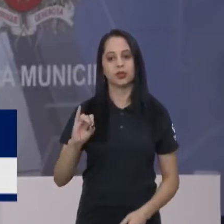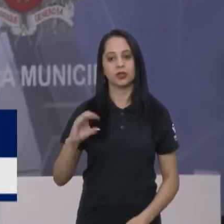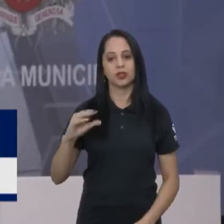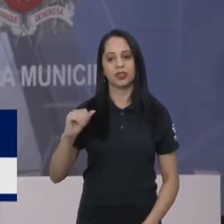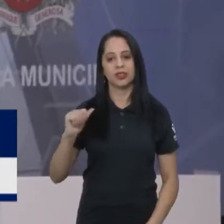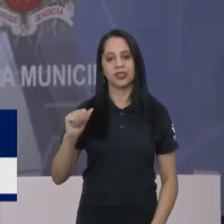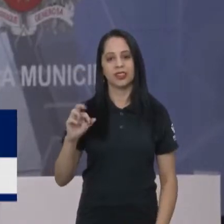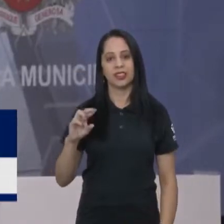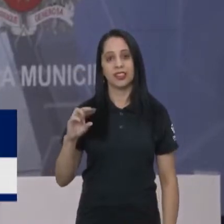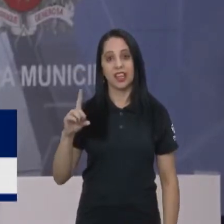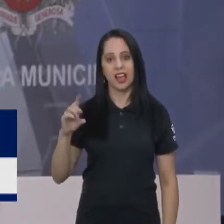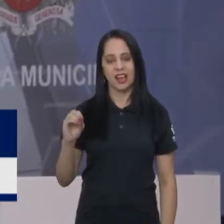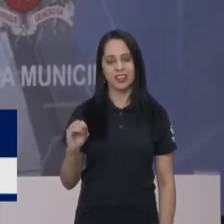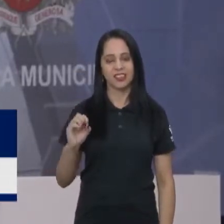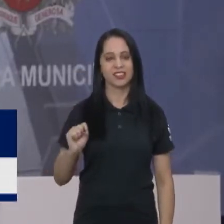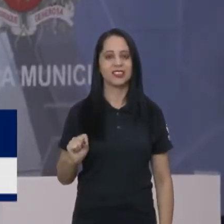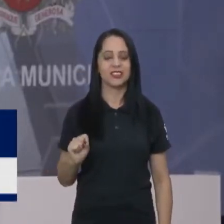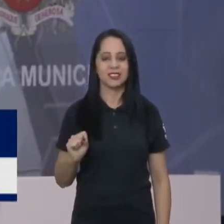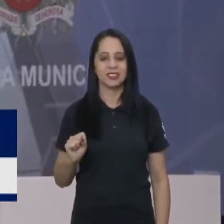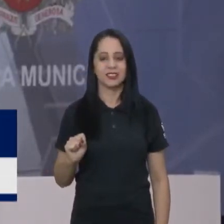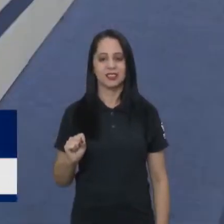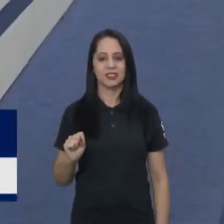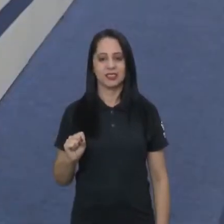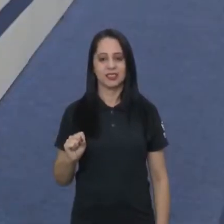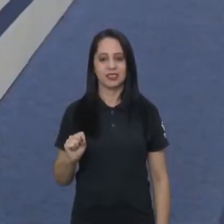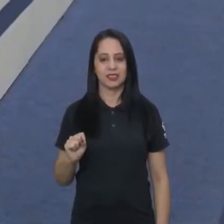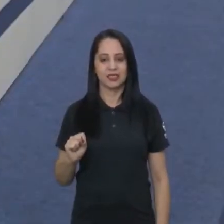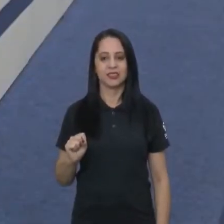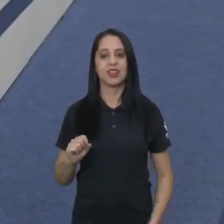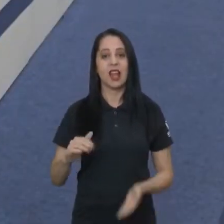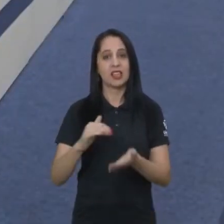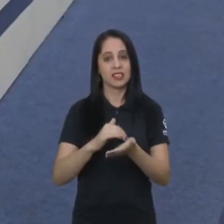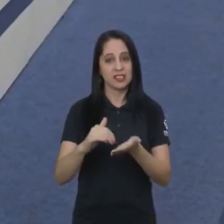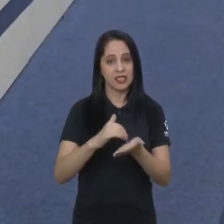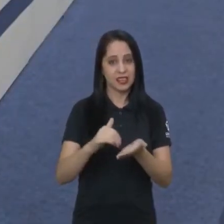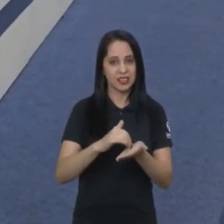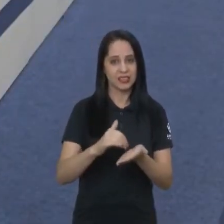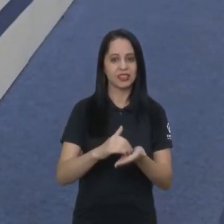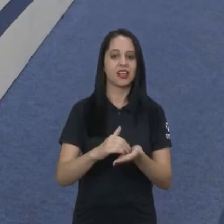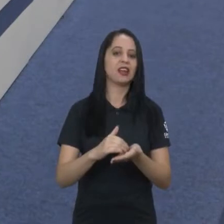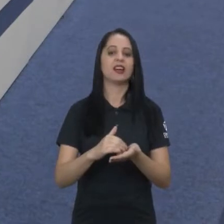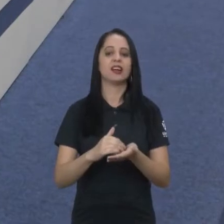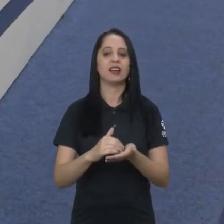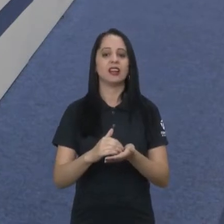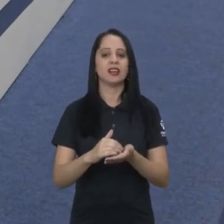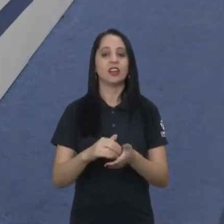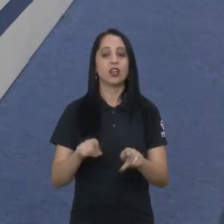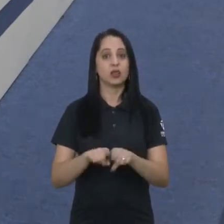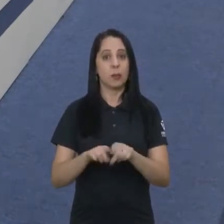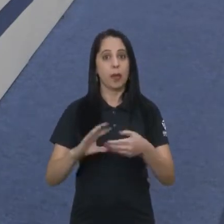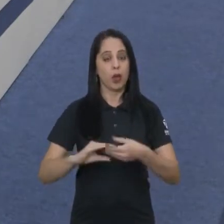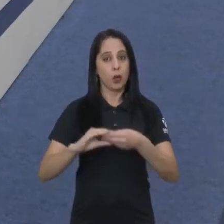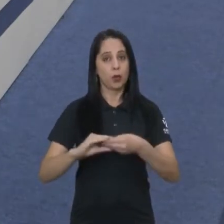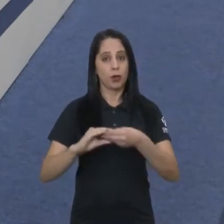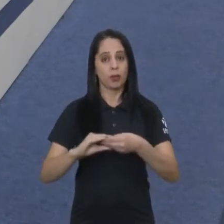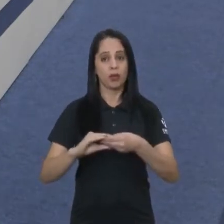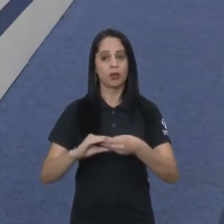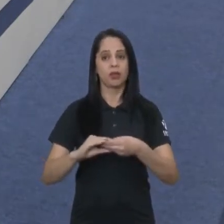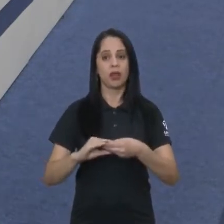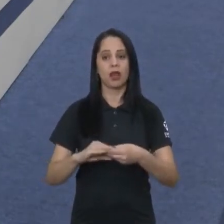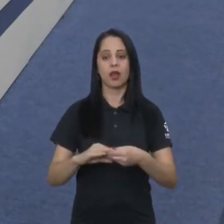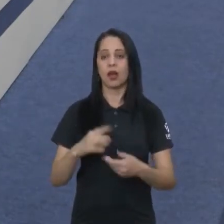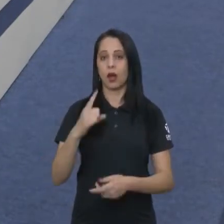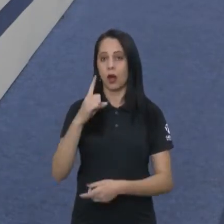Ricardo, Silvana, ao Guilherme Bellini, nosso secretário, em nome de quem eu quero comentar também, o Anderson, mandar um abraço ao